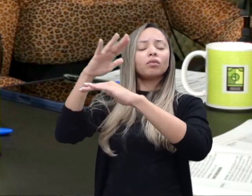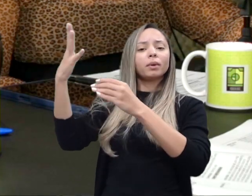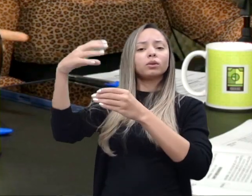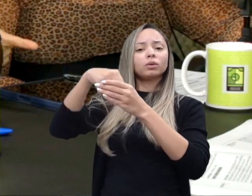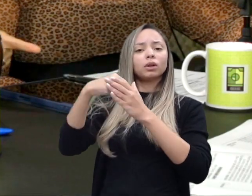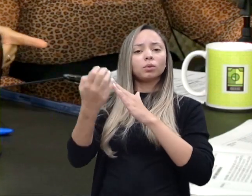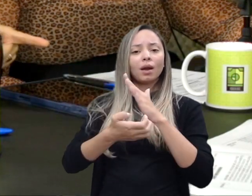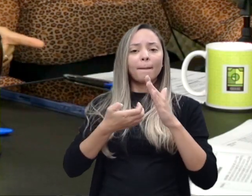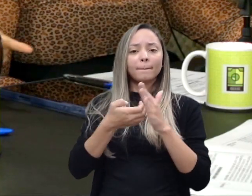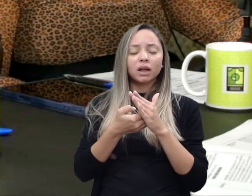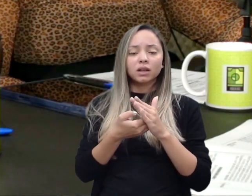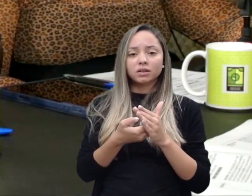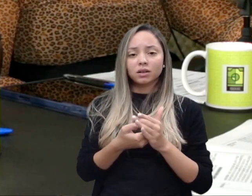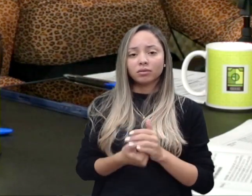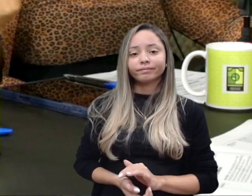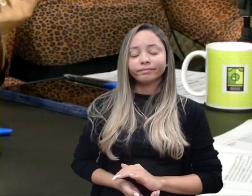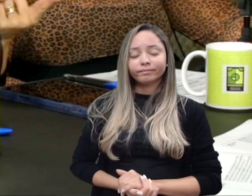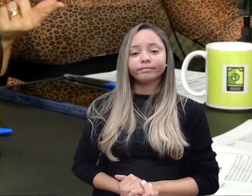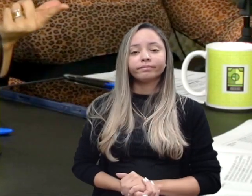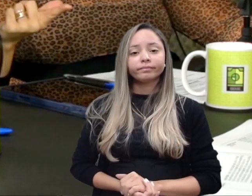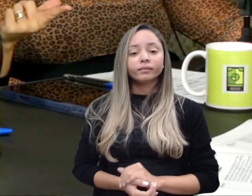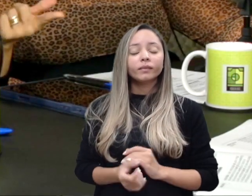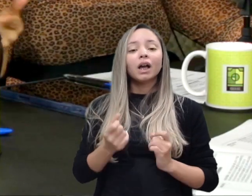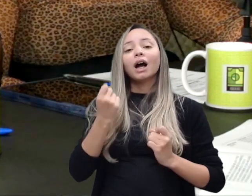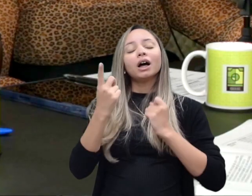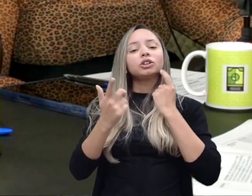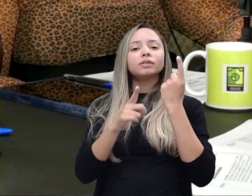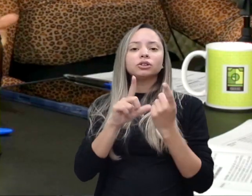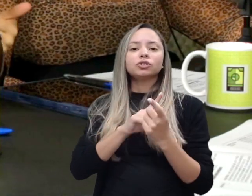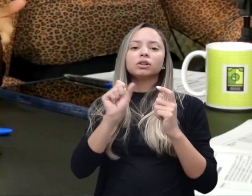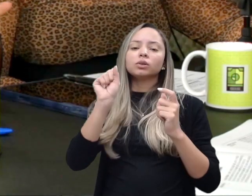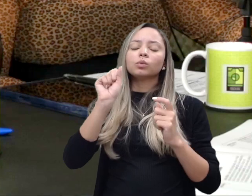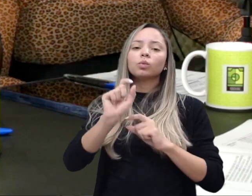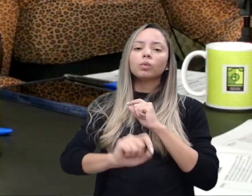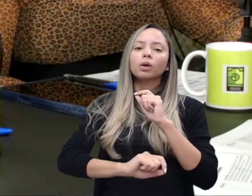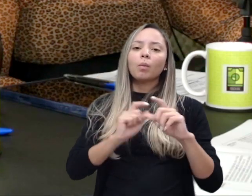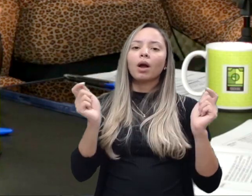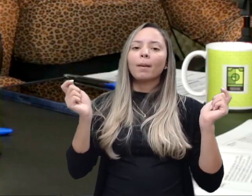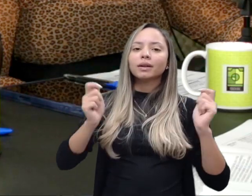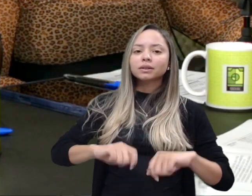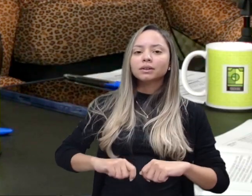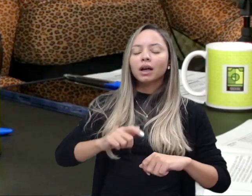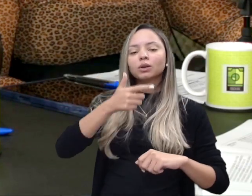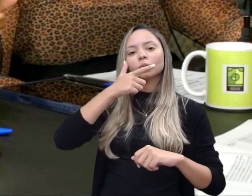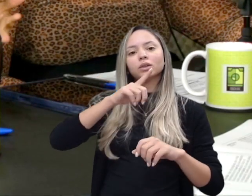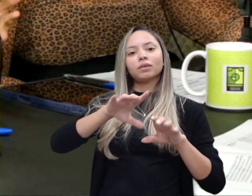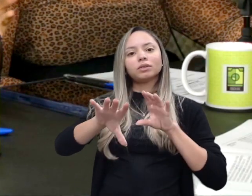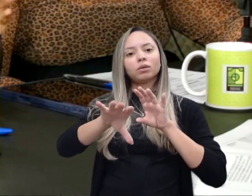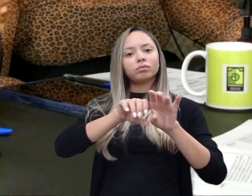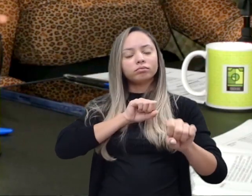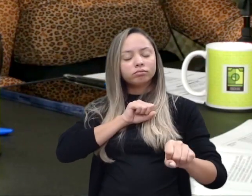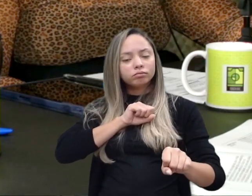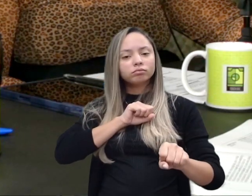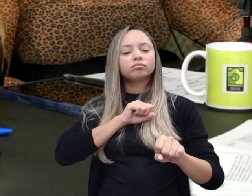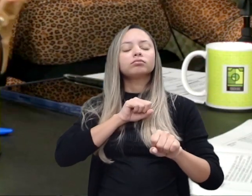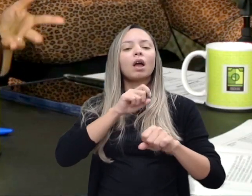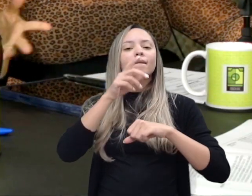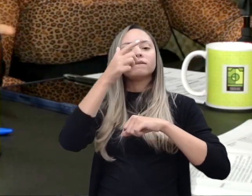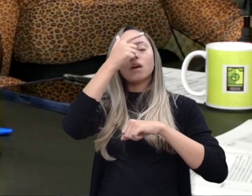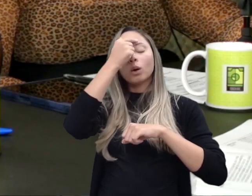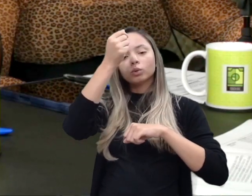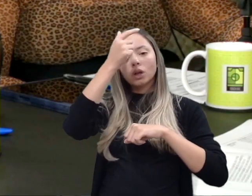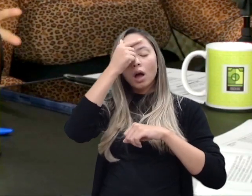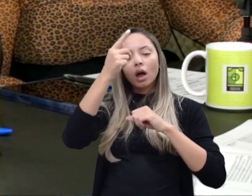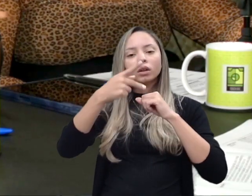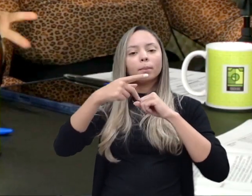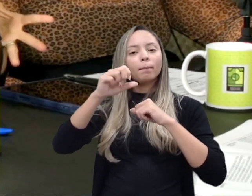Interessante. Às vezes essa importante pessoa falar sobre até isso também, tem né? uma capacidade, até ela conseguiu fazer uma faculdade, uma pós-graduação, às vezes até um mestrado,